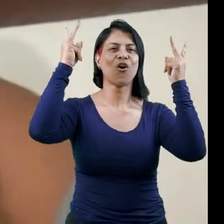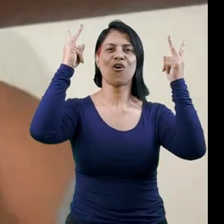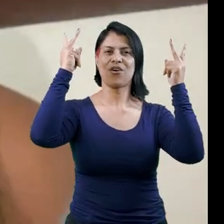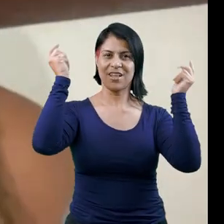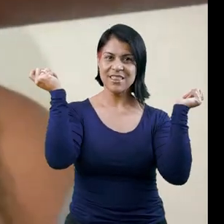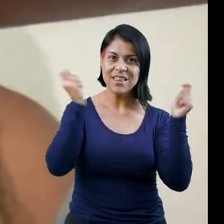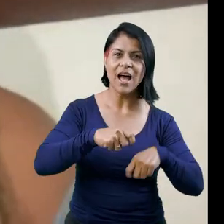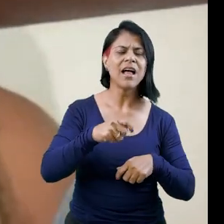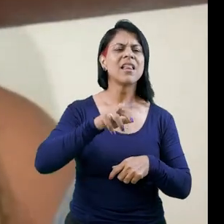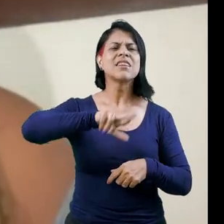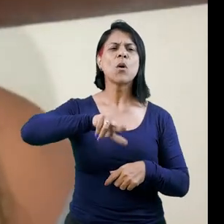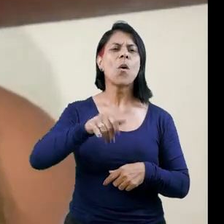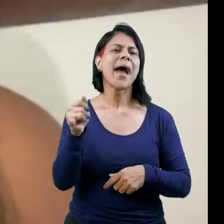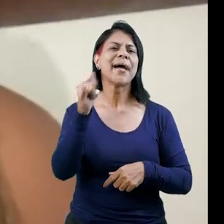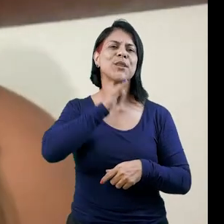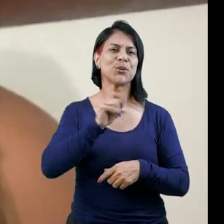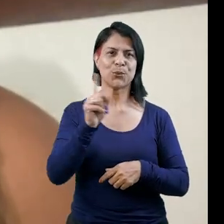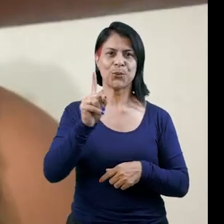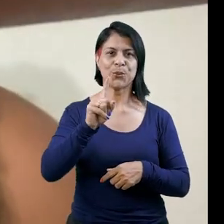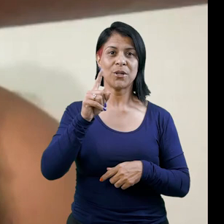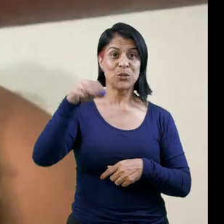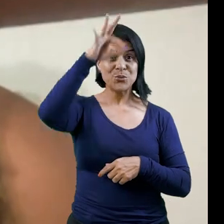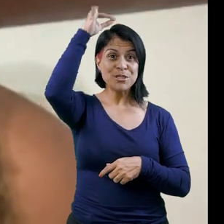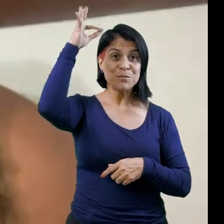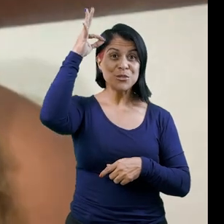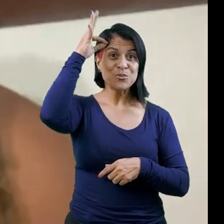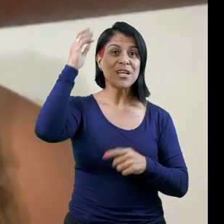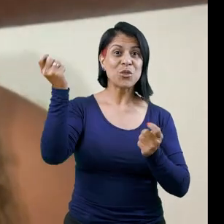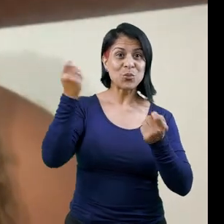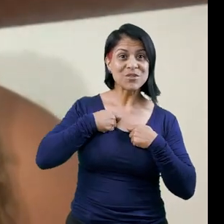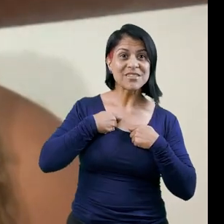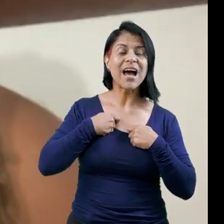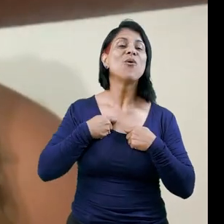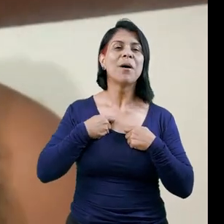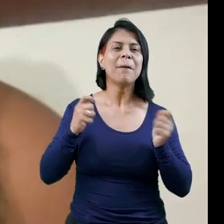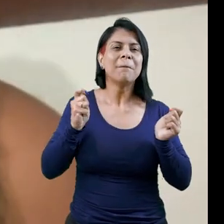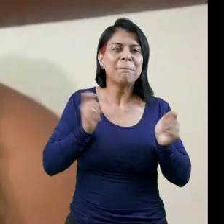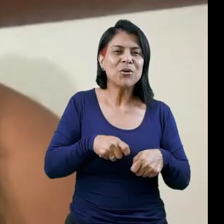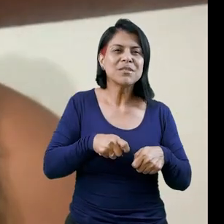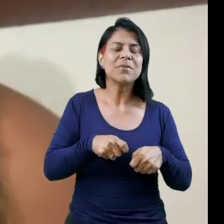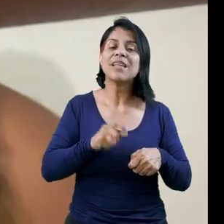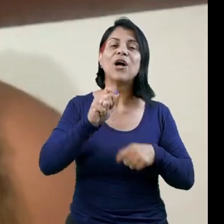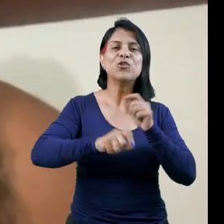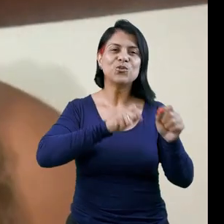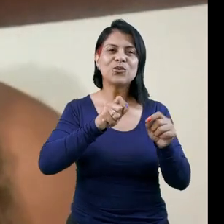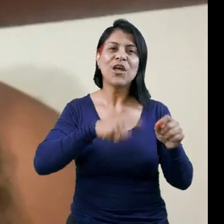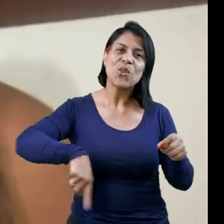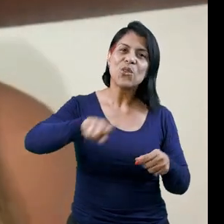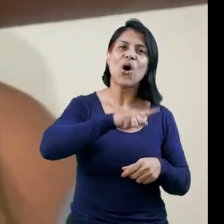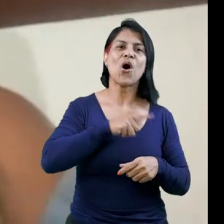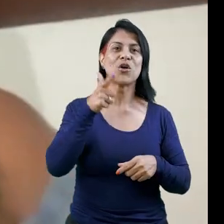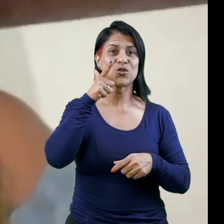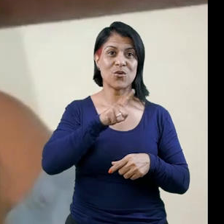toa, o Espírito Santo vem nos brindando com a possibilidade de estarmos